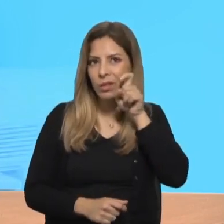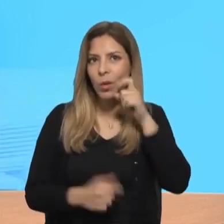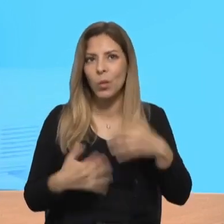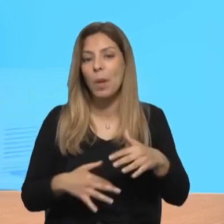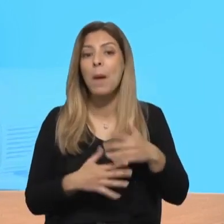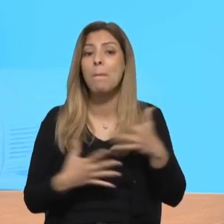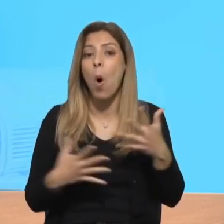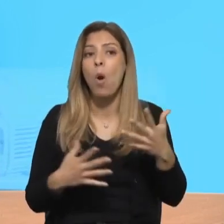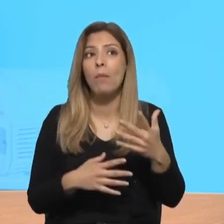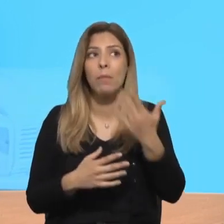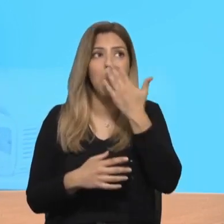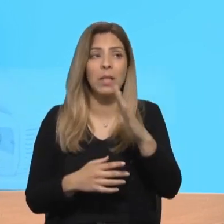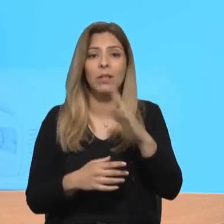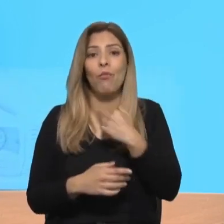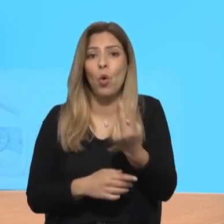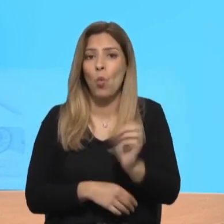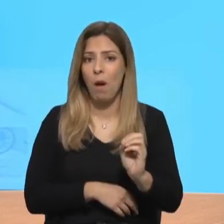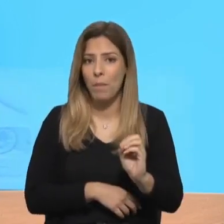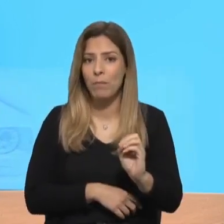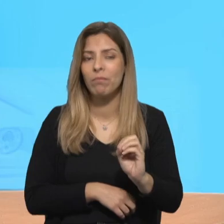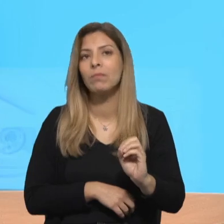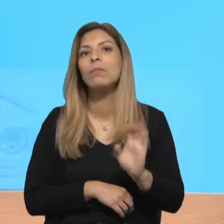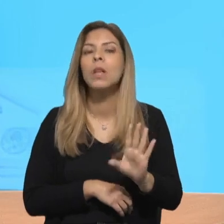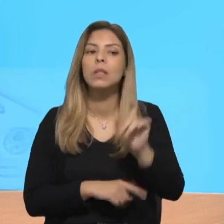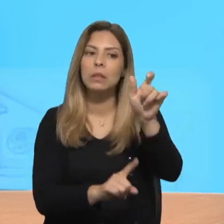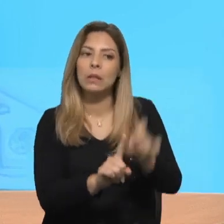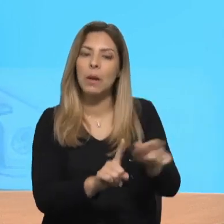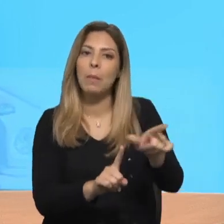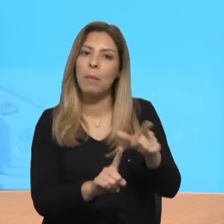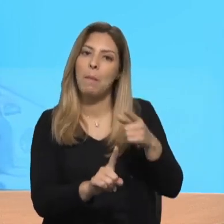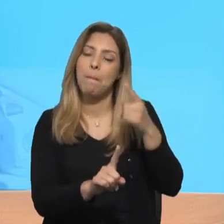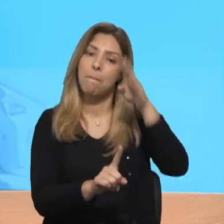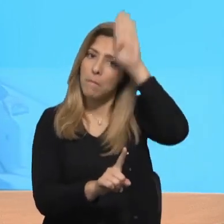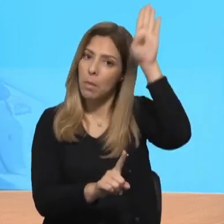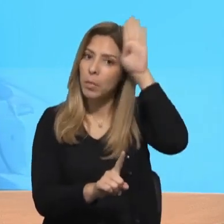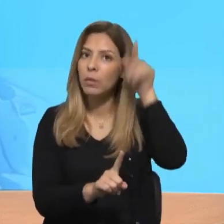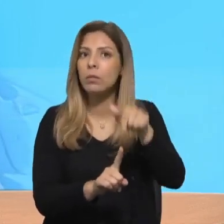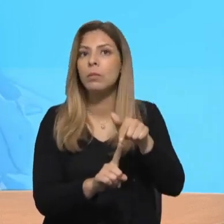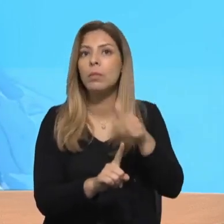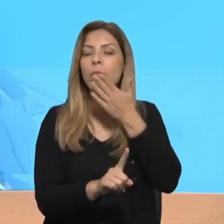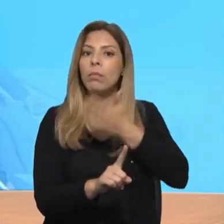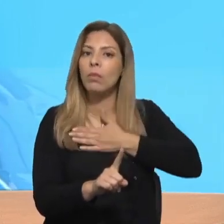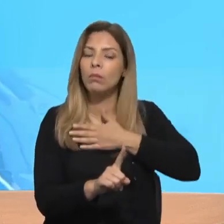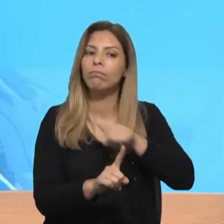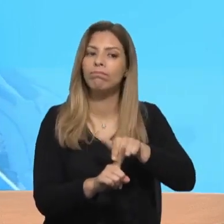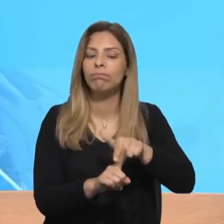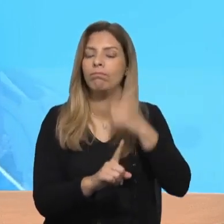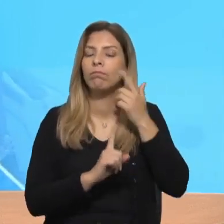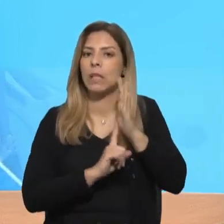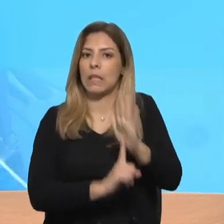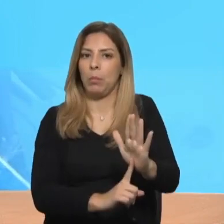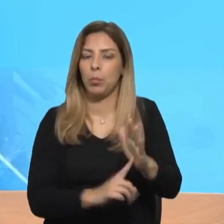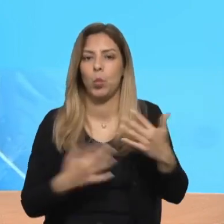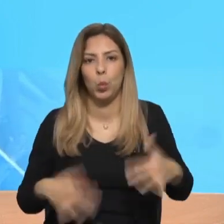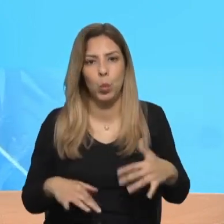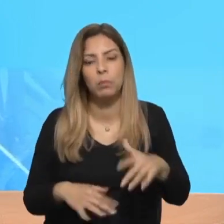voz. E o Papa Francisco deixou-nos esse exemplo, essa